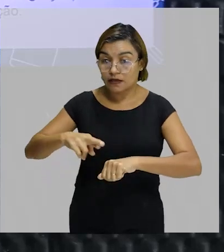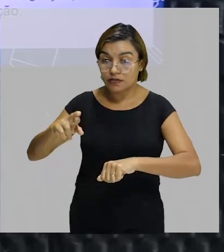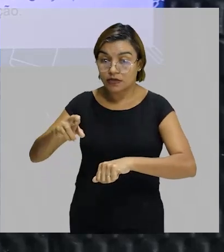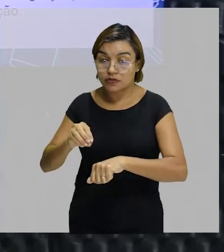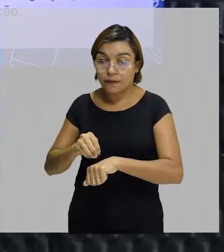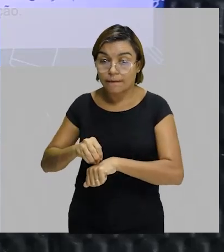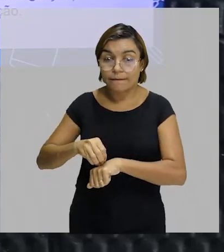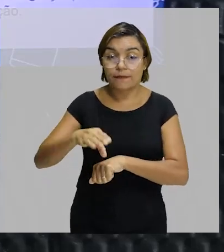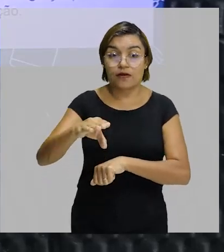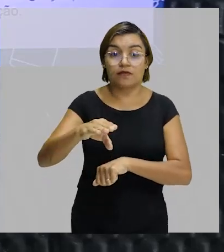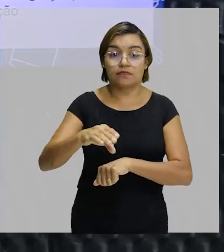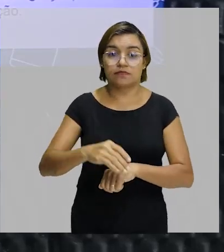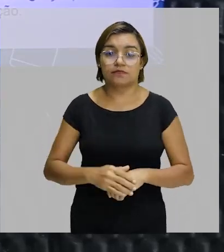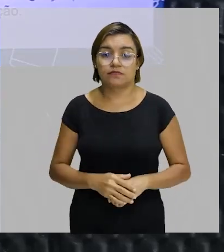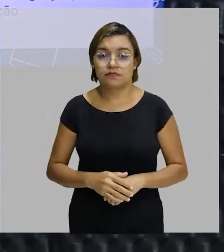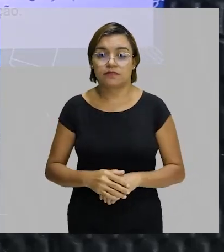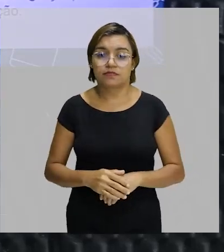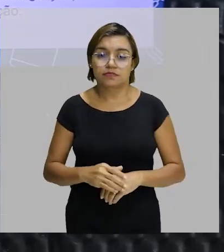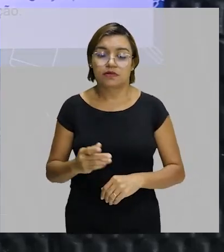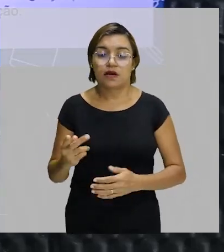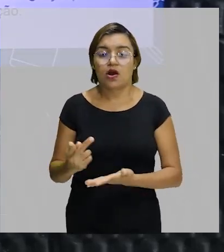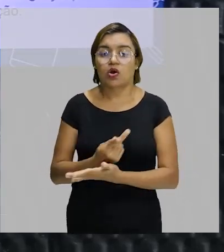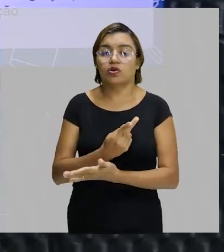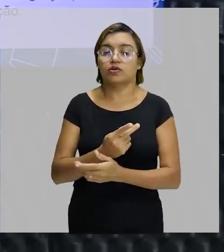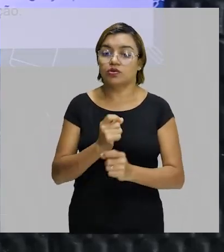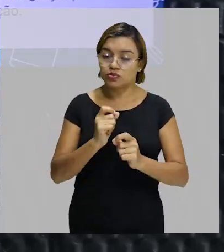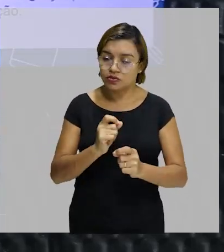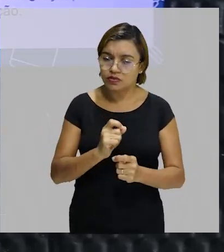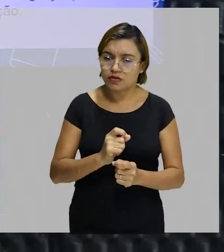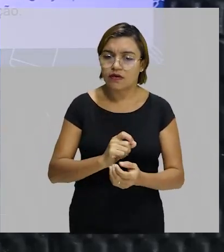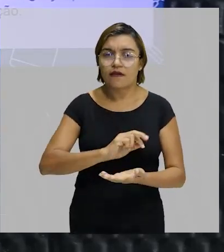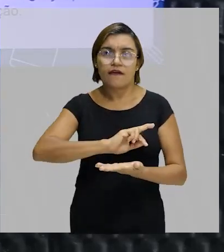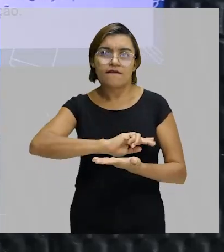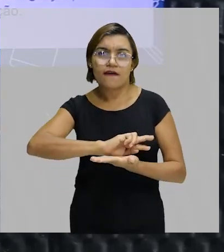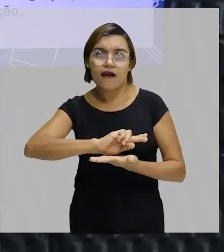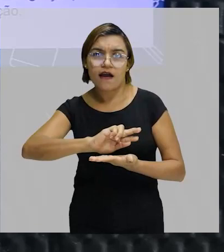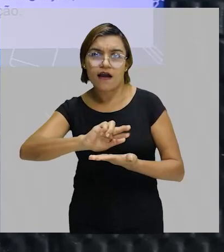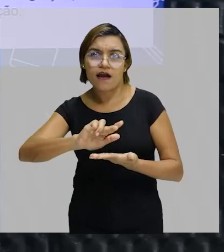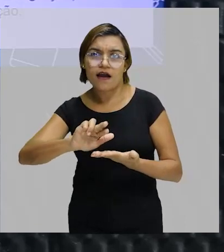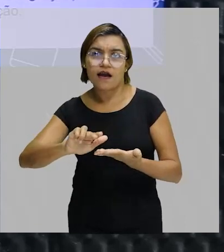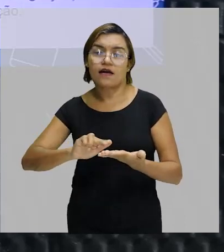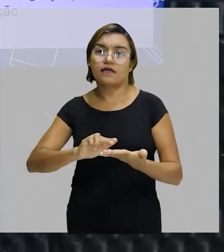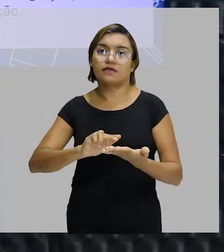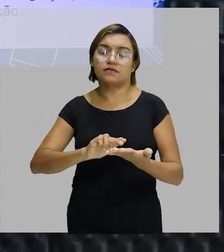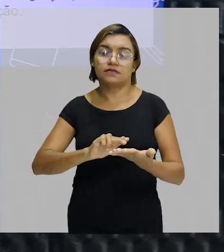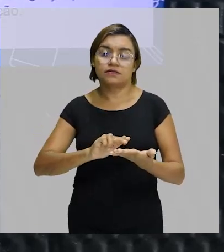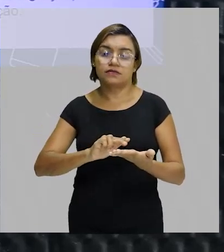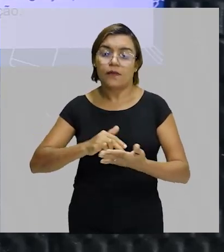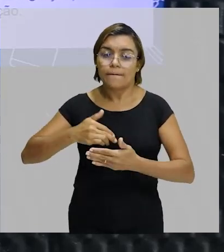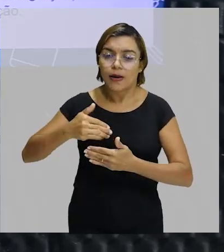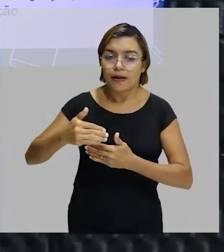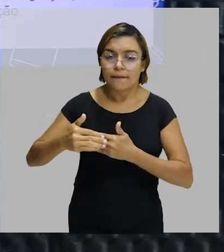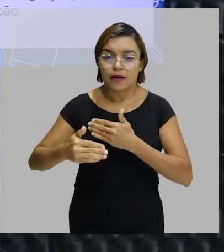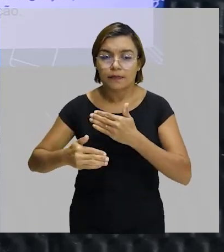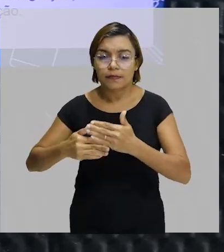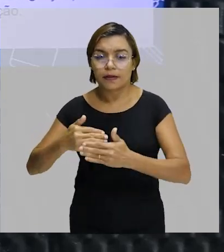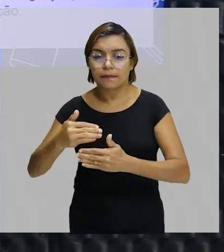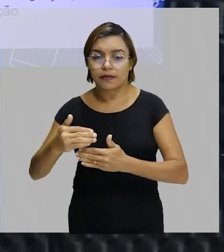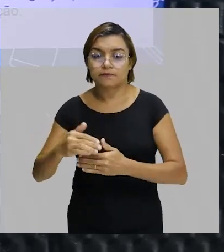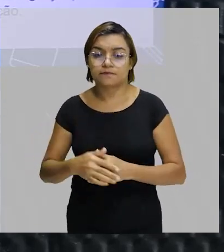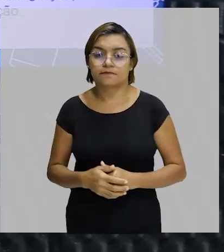radiação, certo? Isso pode acontecer várias vezes dentro de um processo, que vamos chamar de